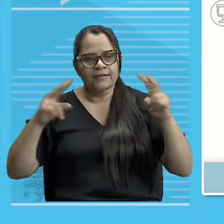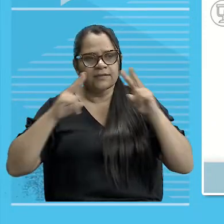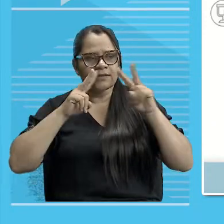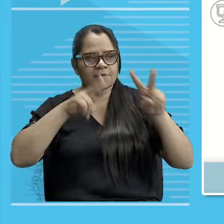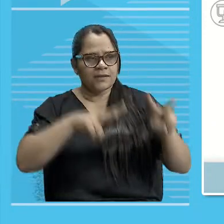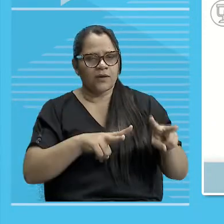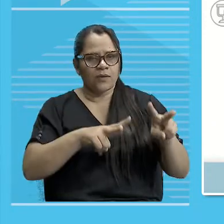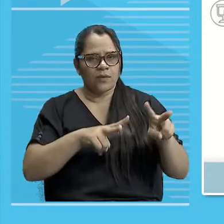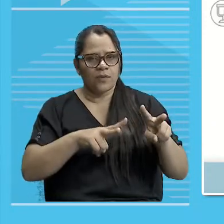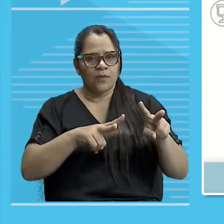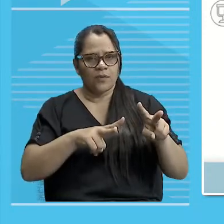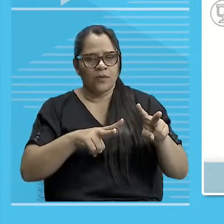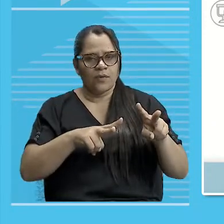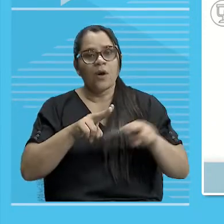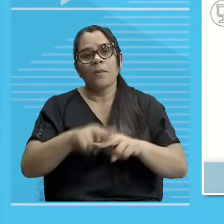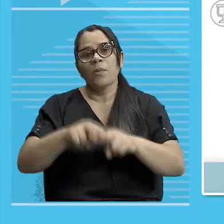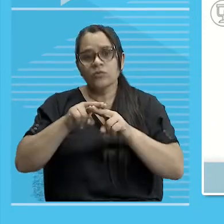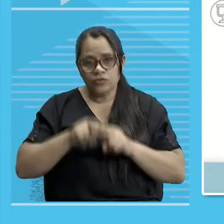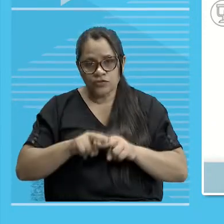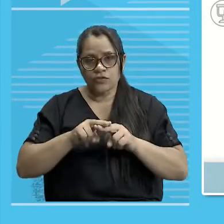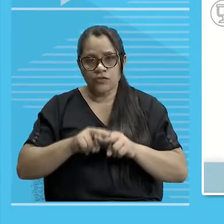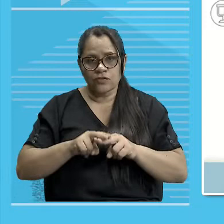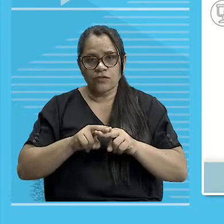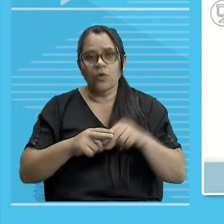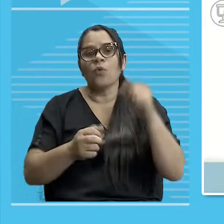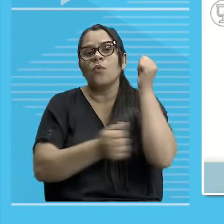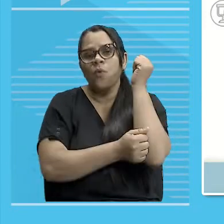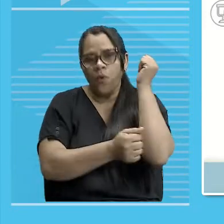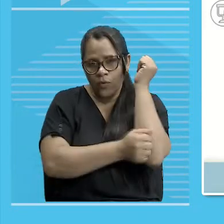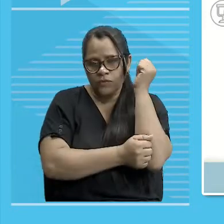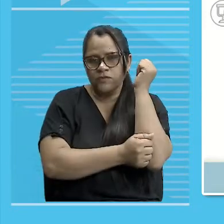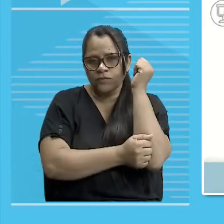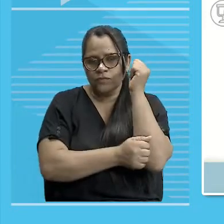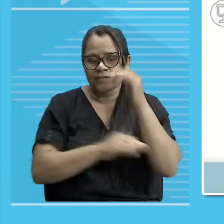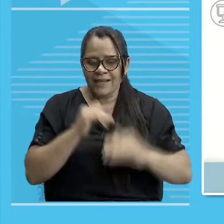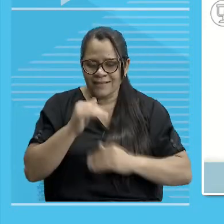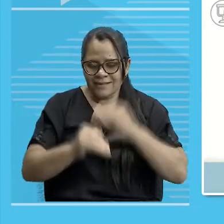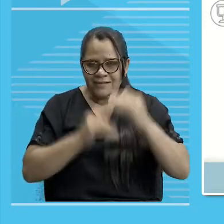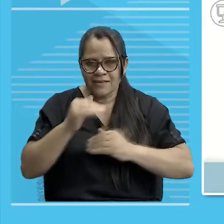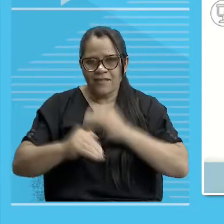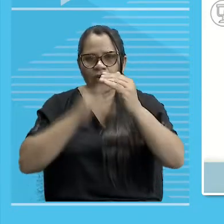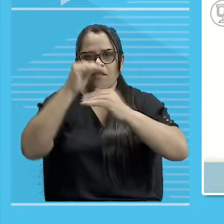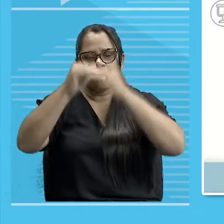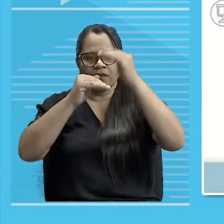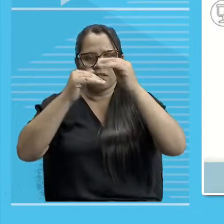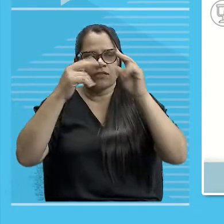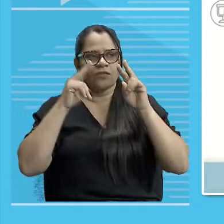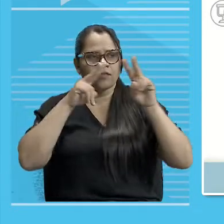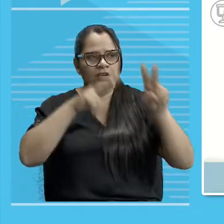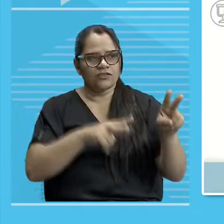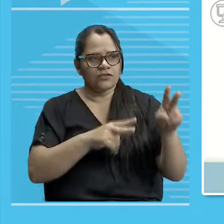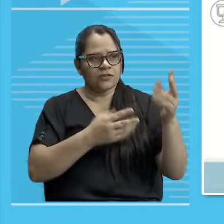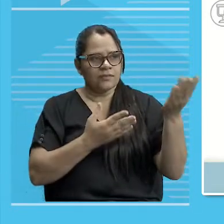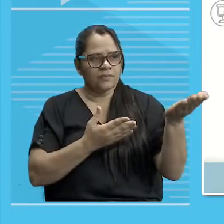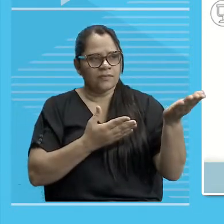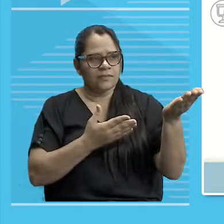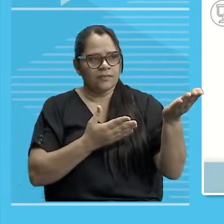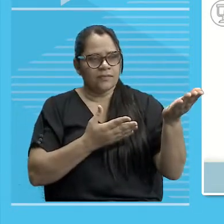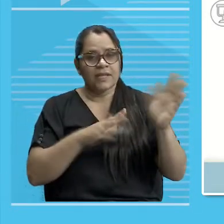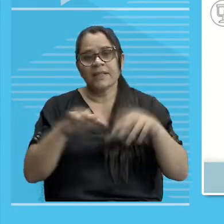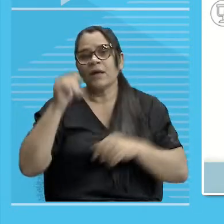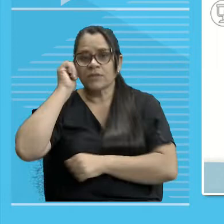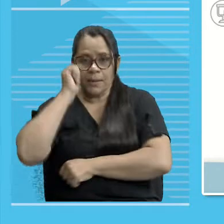o esqueleto está em fase de crescimento. É absolutamente natural que ocorra isso, tá bom? Na